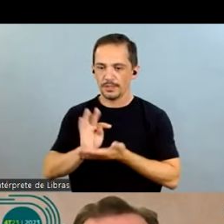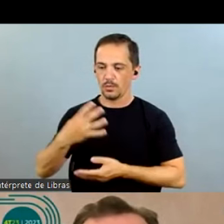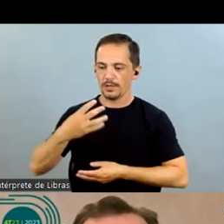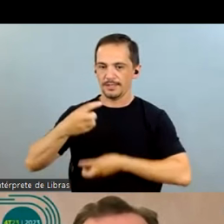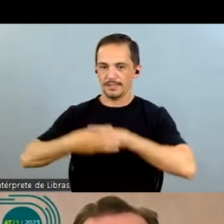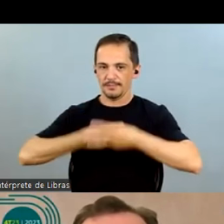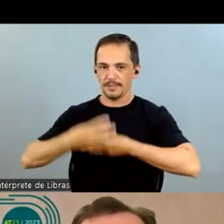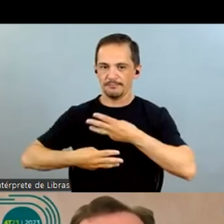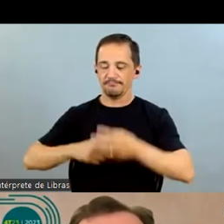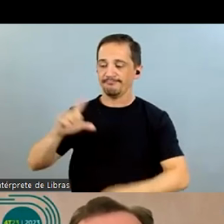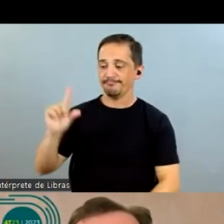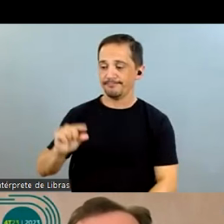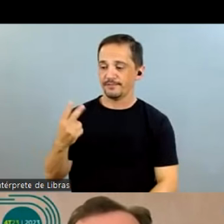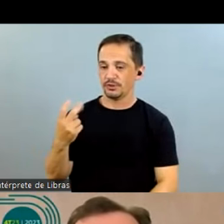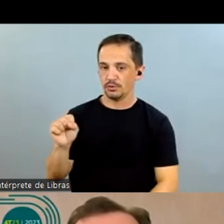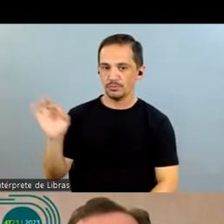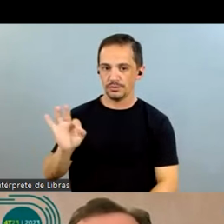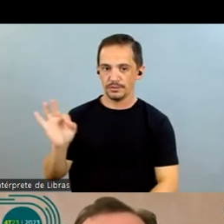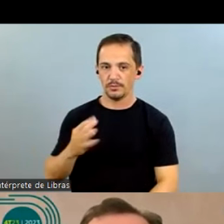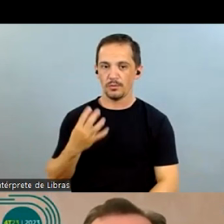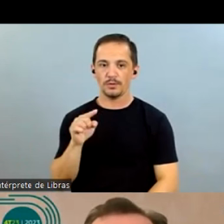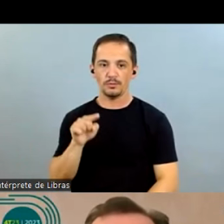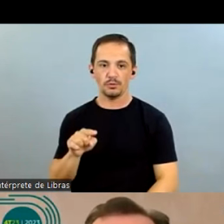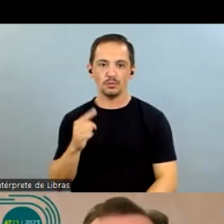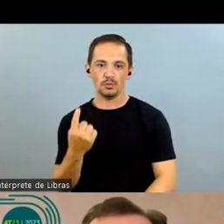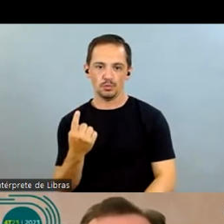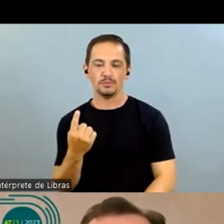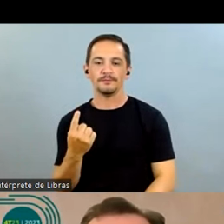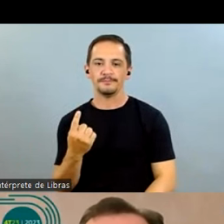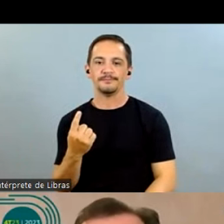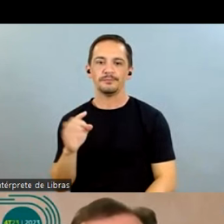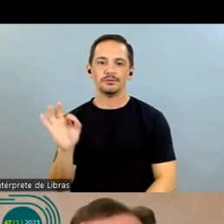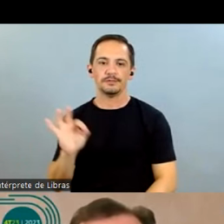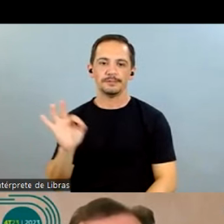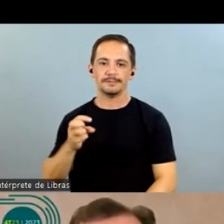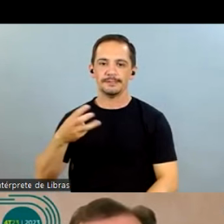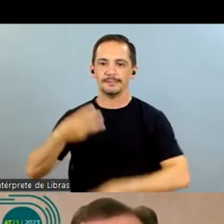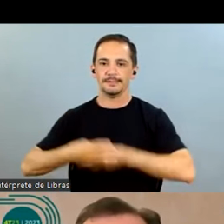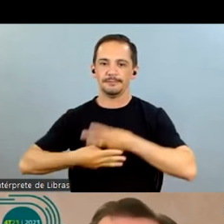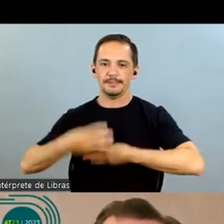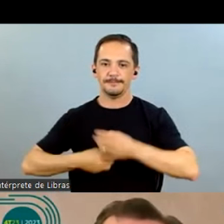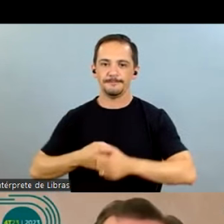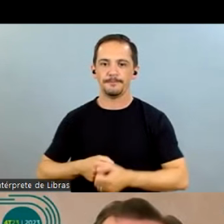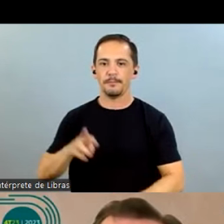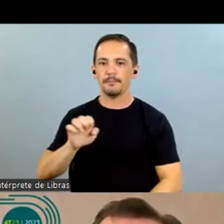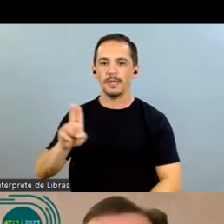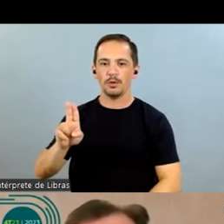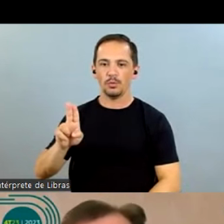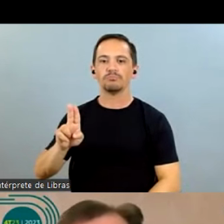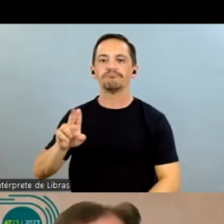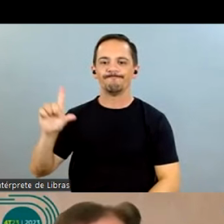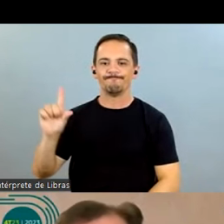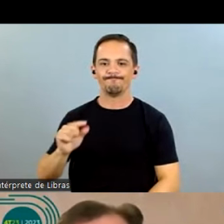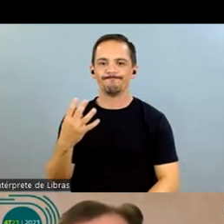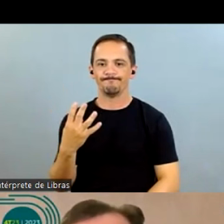28,5 e 4.1 em relação ao terceiro trimestre o preço do Breu caiu 42% e aqui tem influência tanto do preço